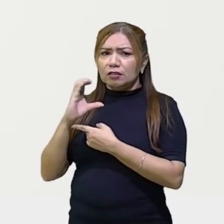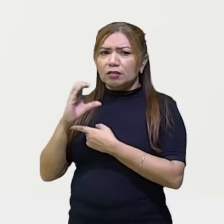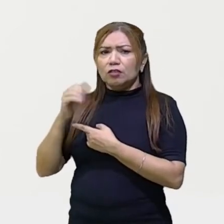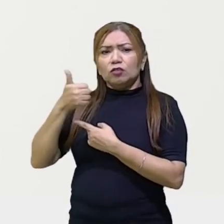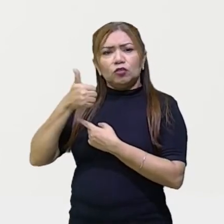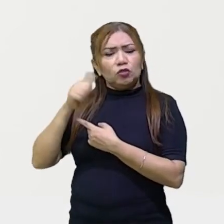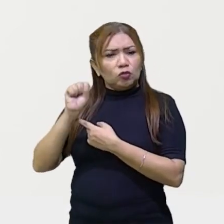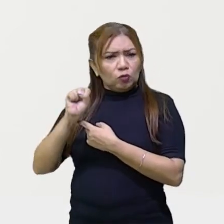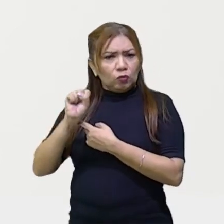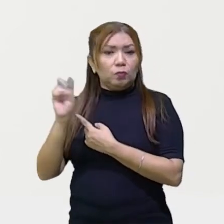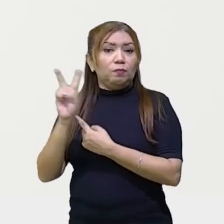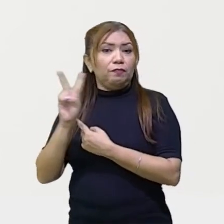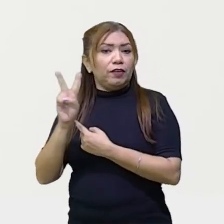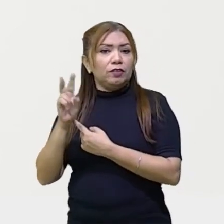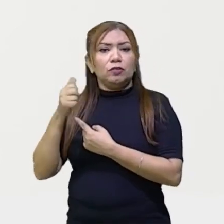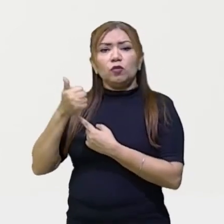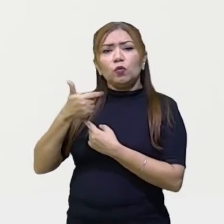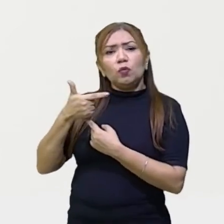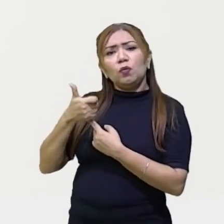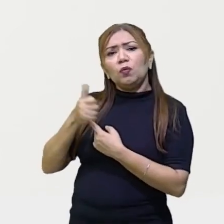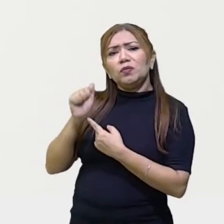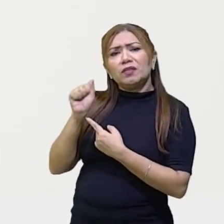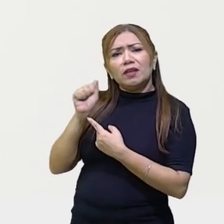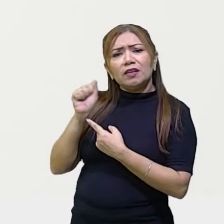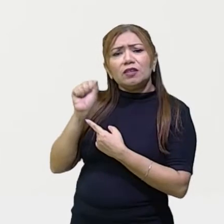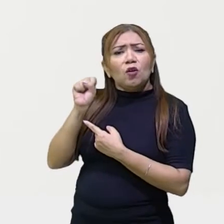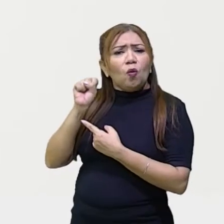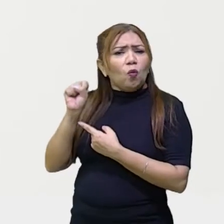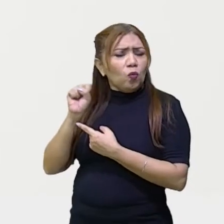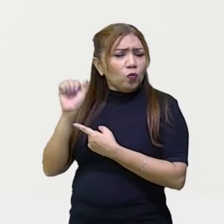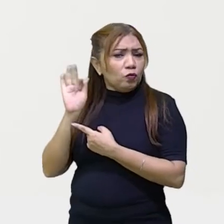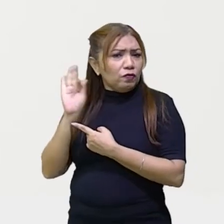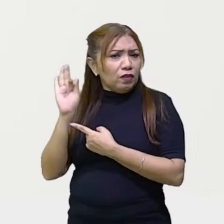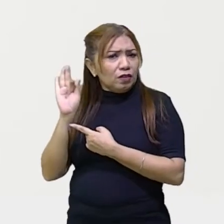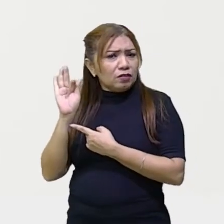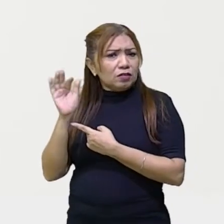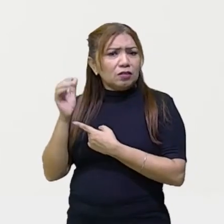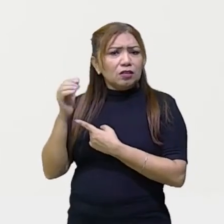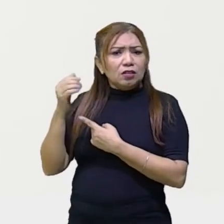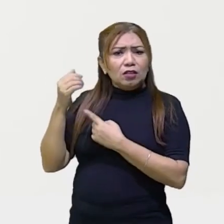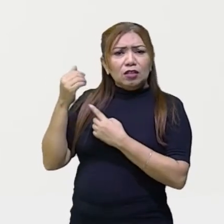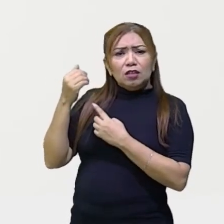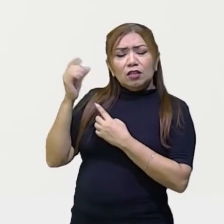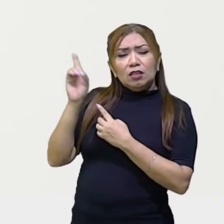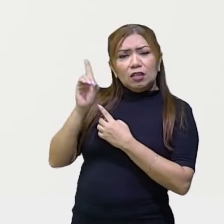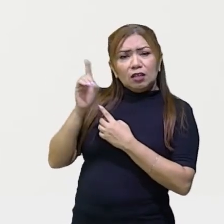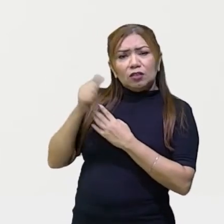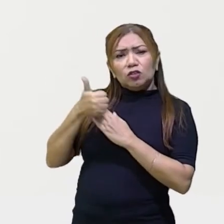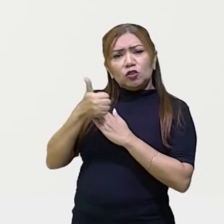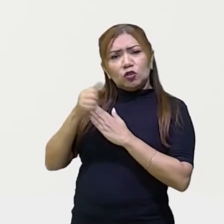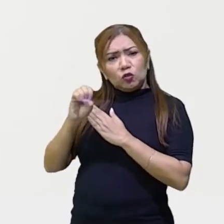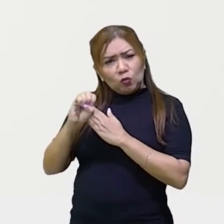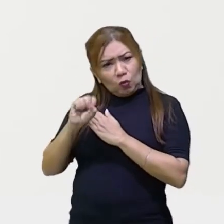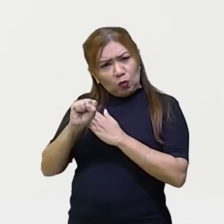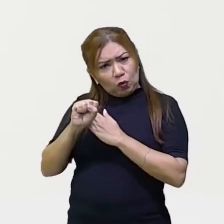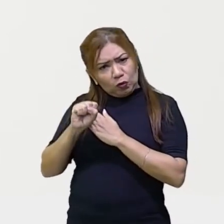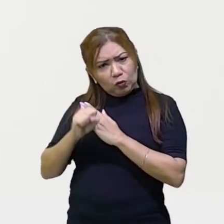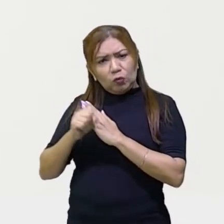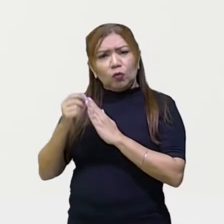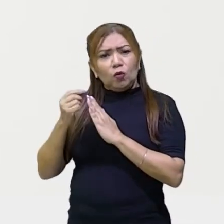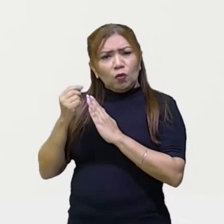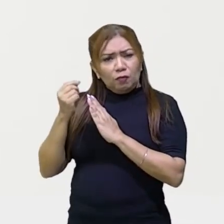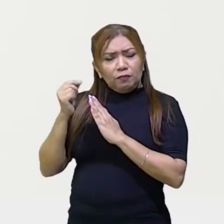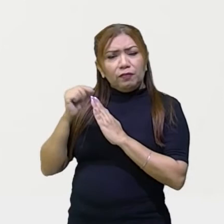letras e 18 vértices 12 arestas 8 Faces ou letra de 18 vértices